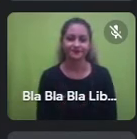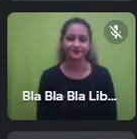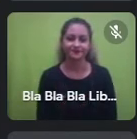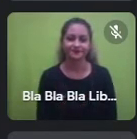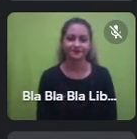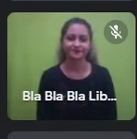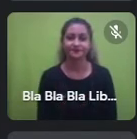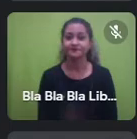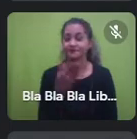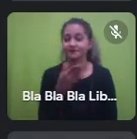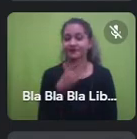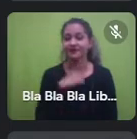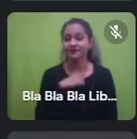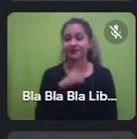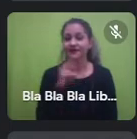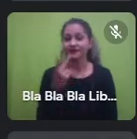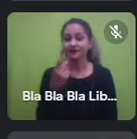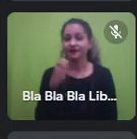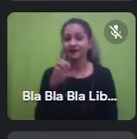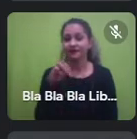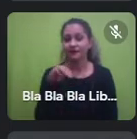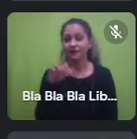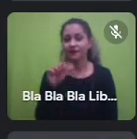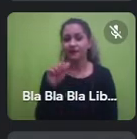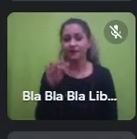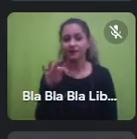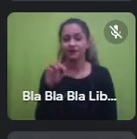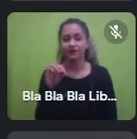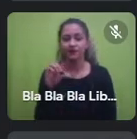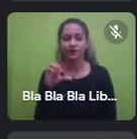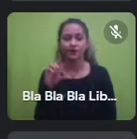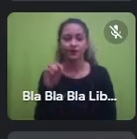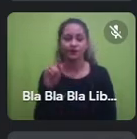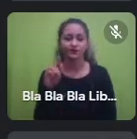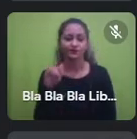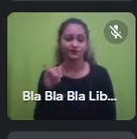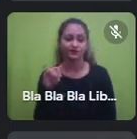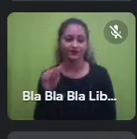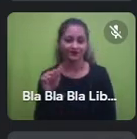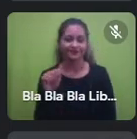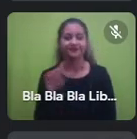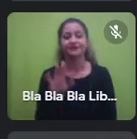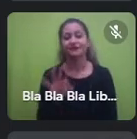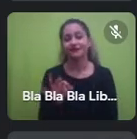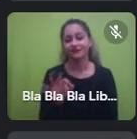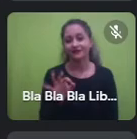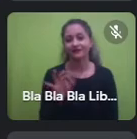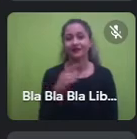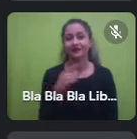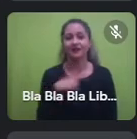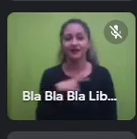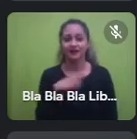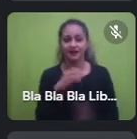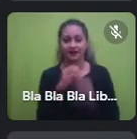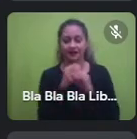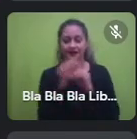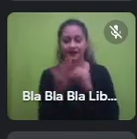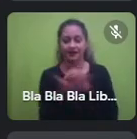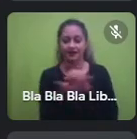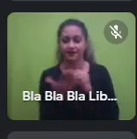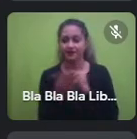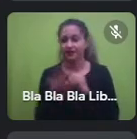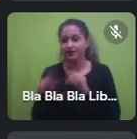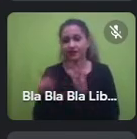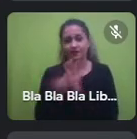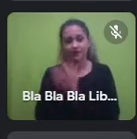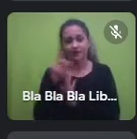E aqui eu tenho a hematologia, né? Que é um trabalho que a Claudinha está desenvolvendo. Essas lâminas não são ainda desse projeto, a gente está